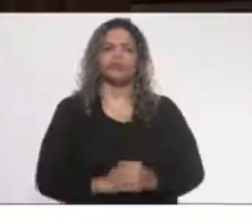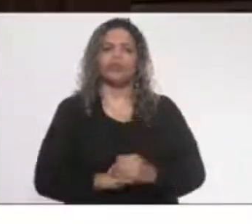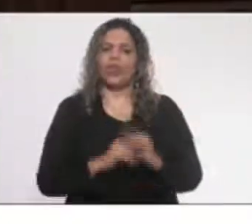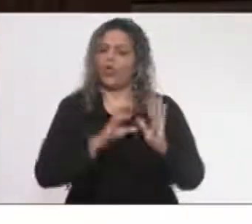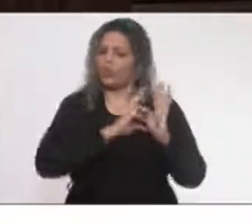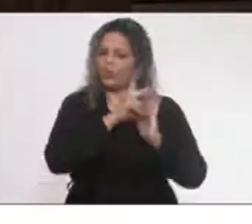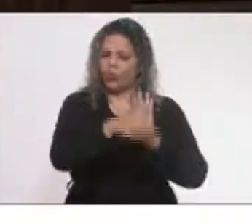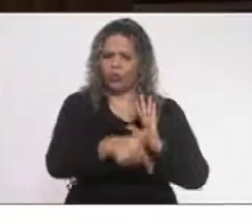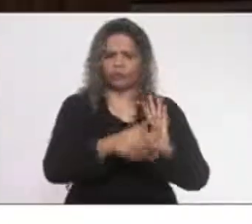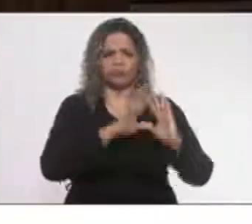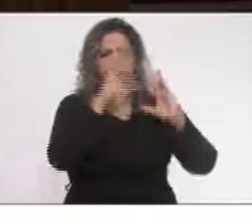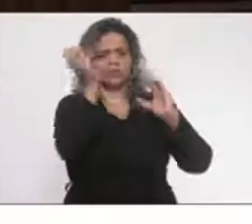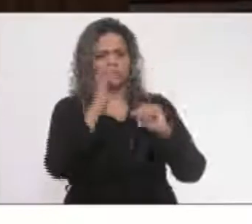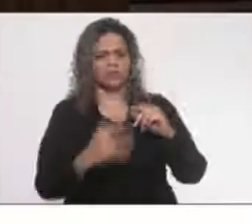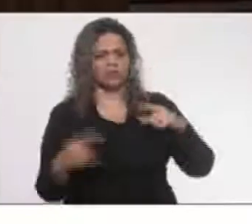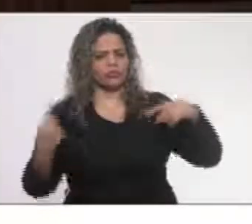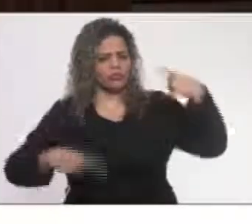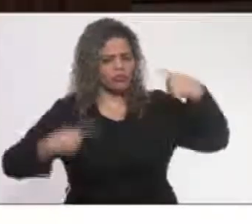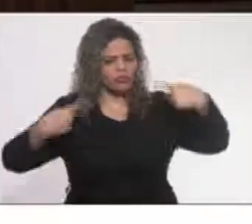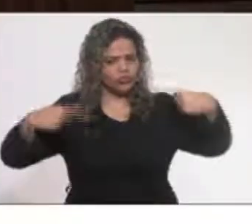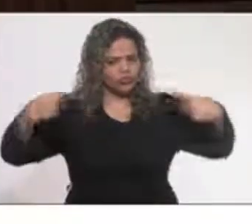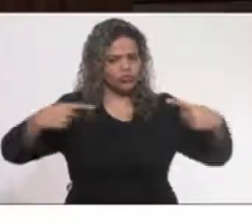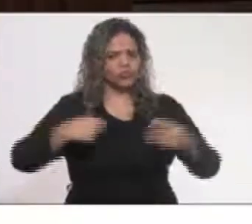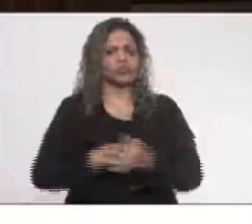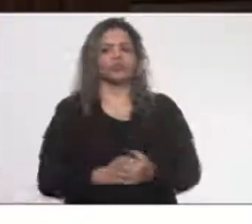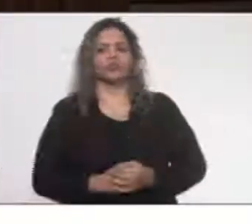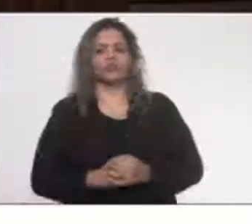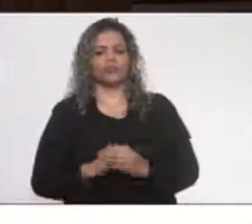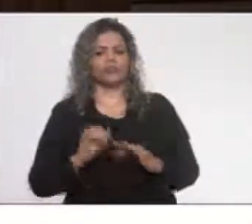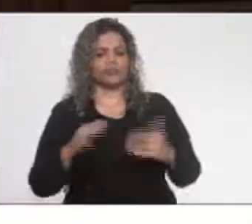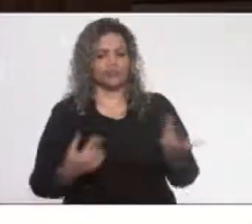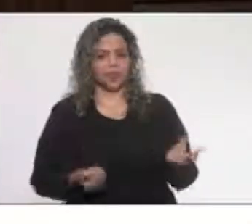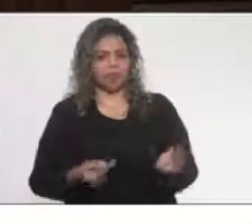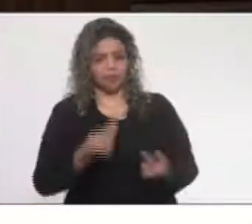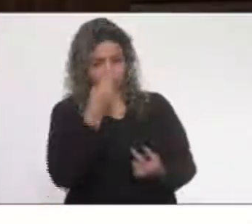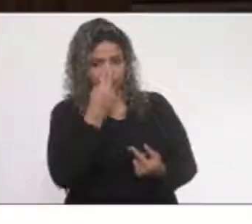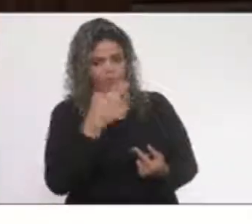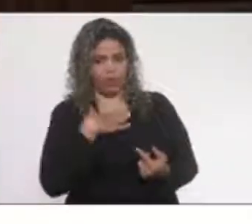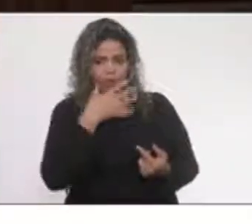Todo o Brasil está discutindo de forma, a meu ver,